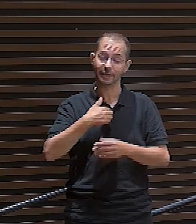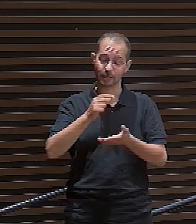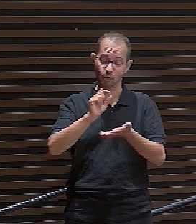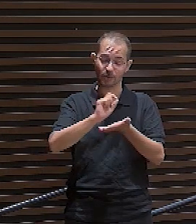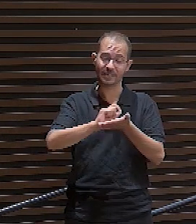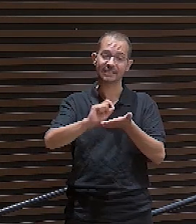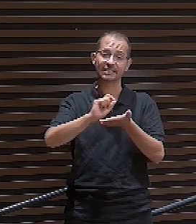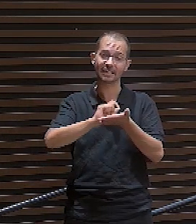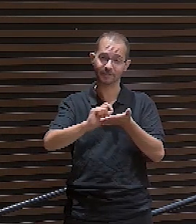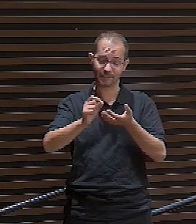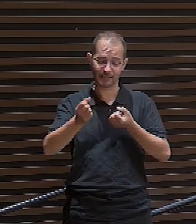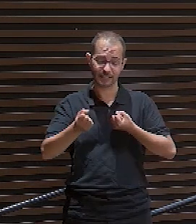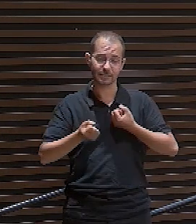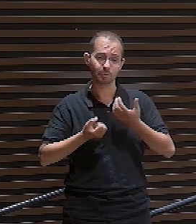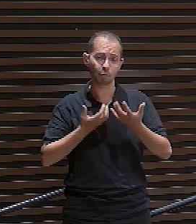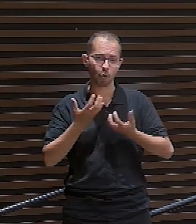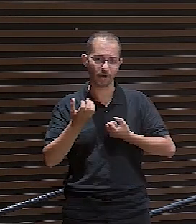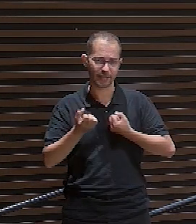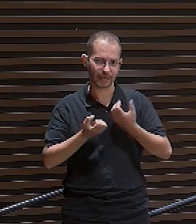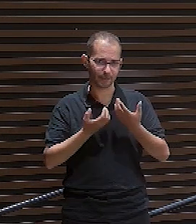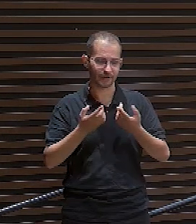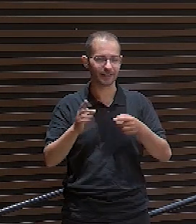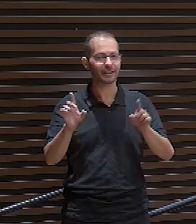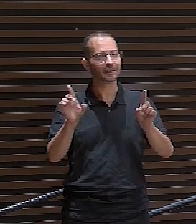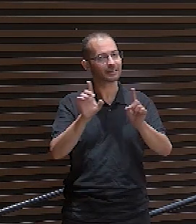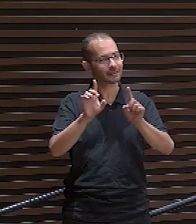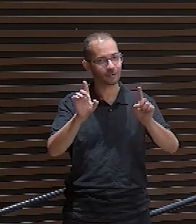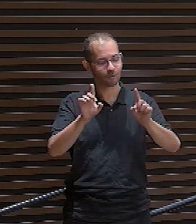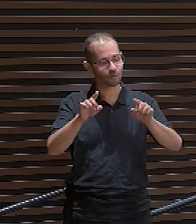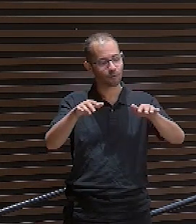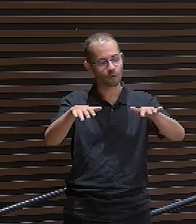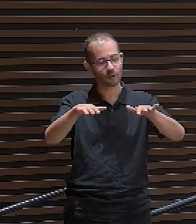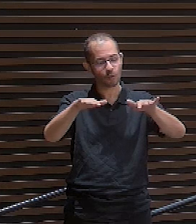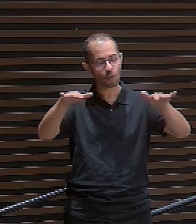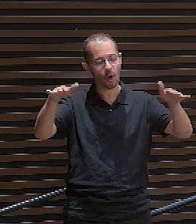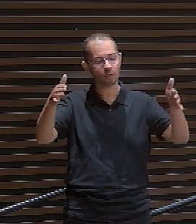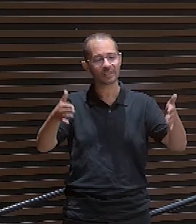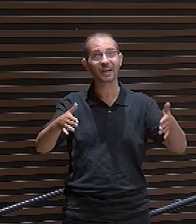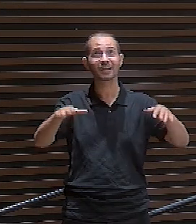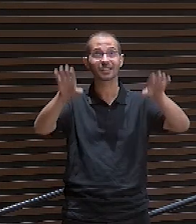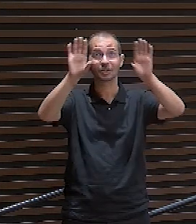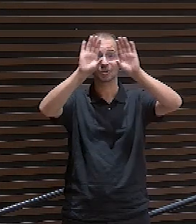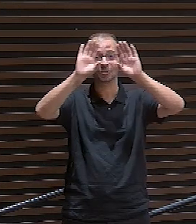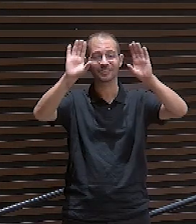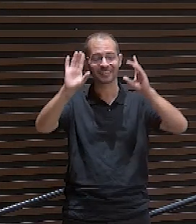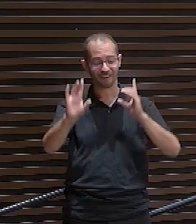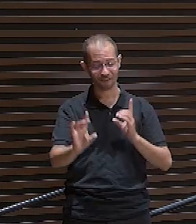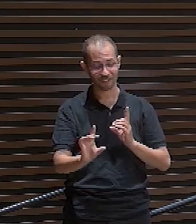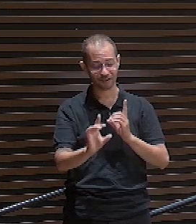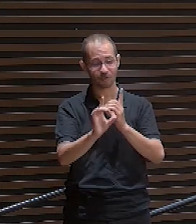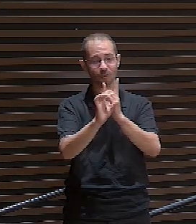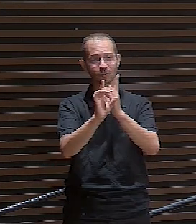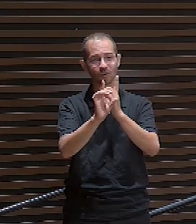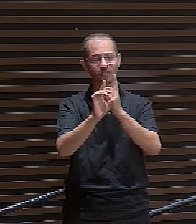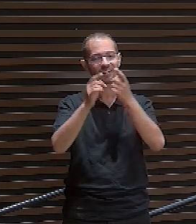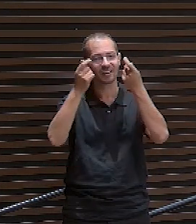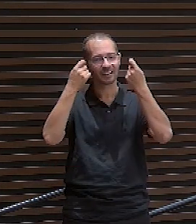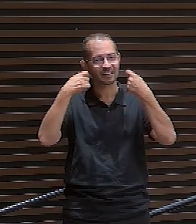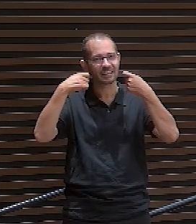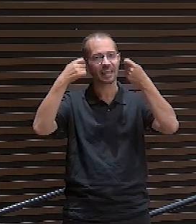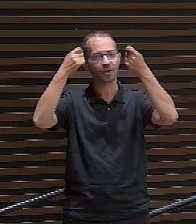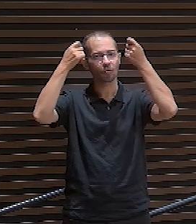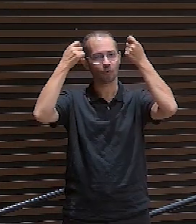esse poema. Não foi o altar que o céu encontrou, nem o cordeiro que